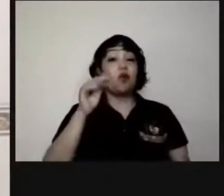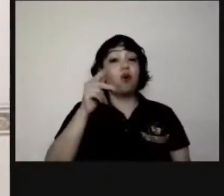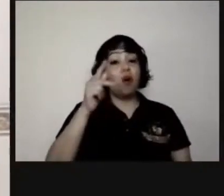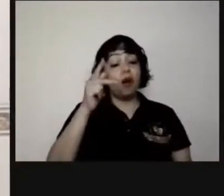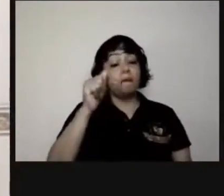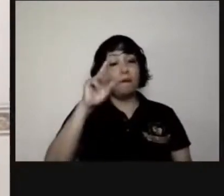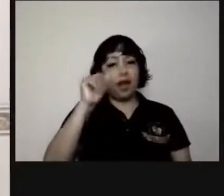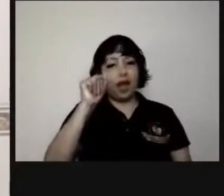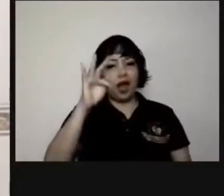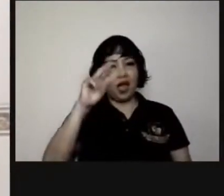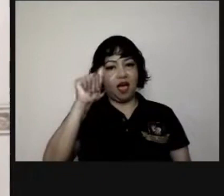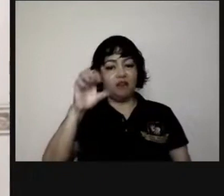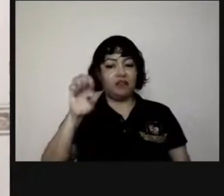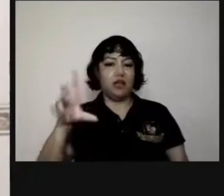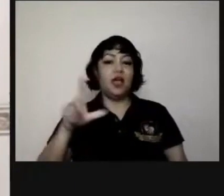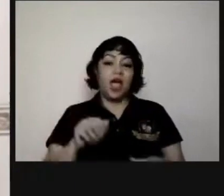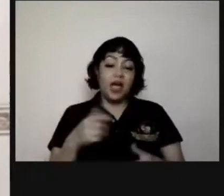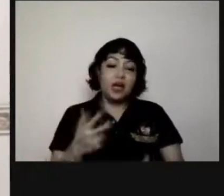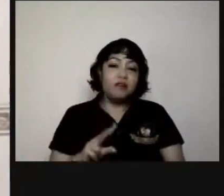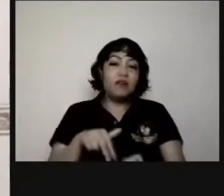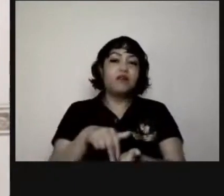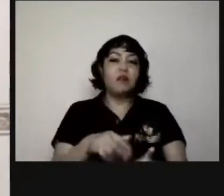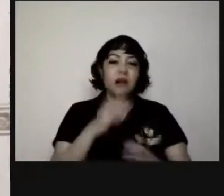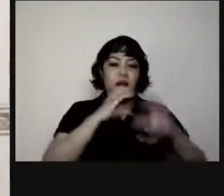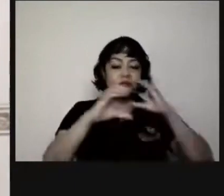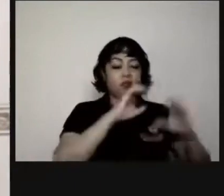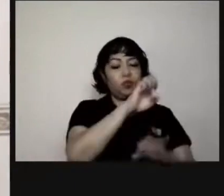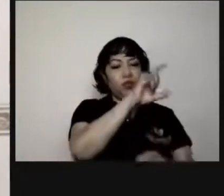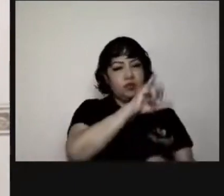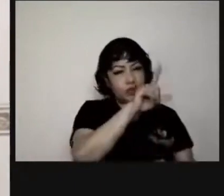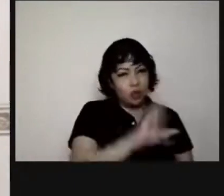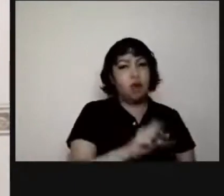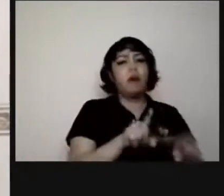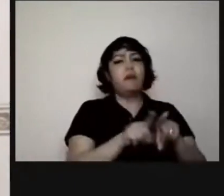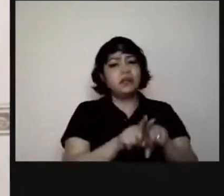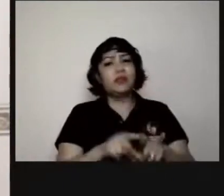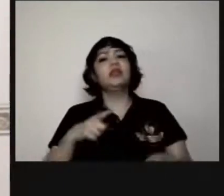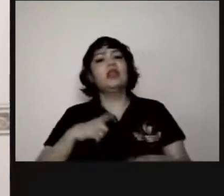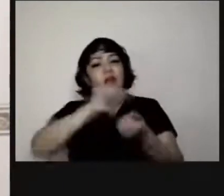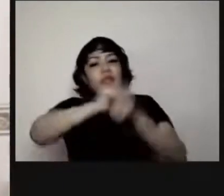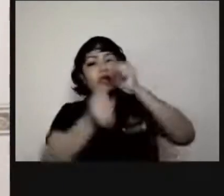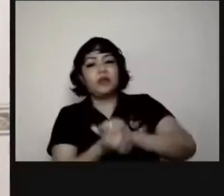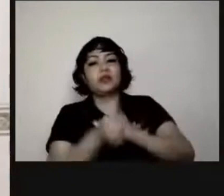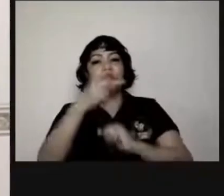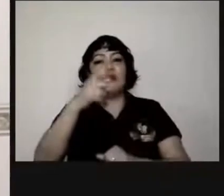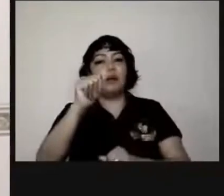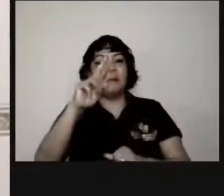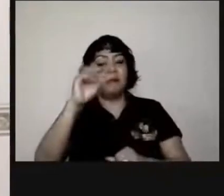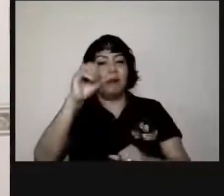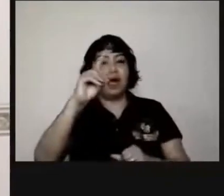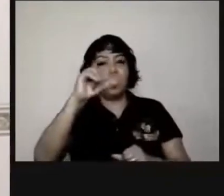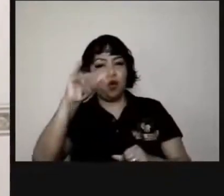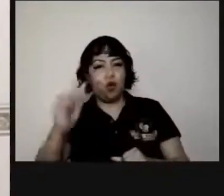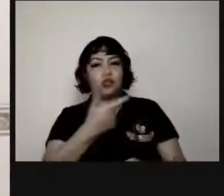temos diversas paródias. Né? Interessante também, né, podermos utilizar outro poema, um